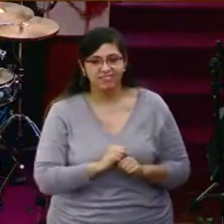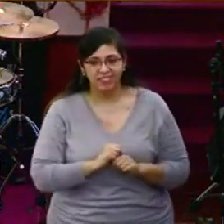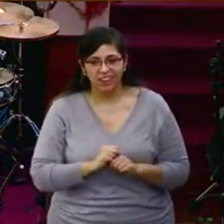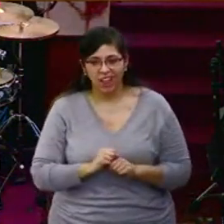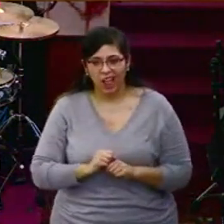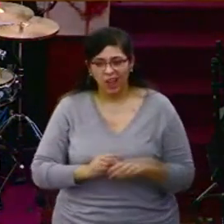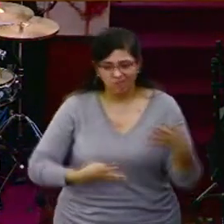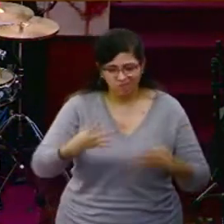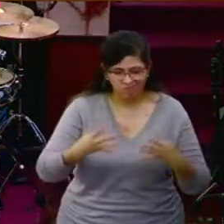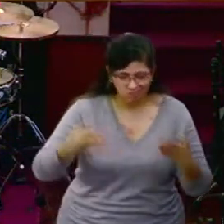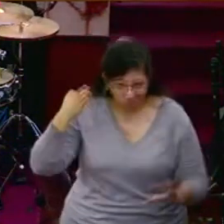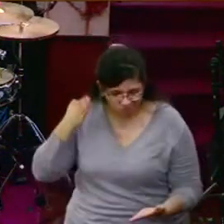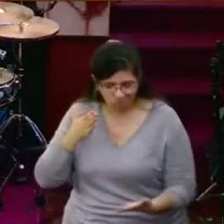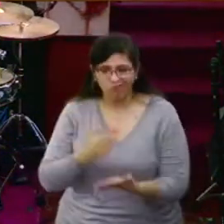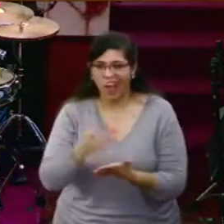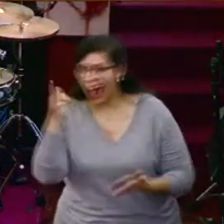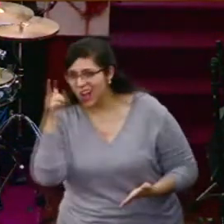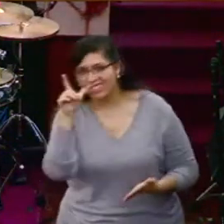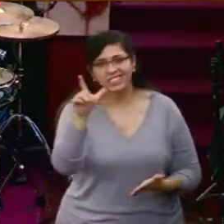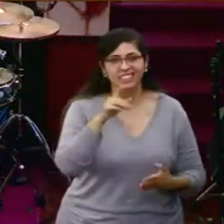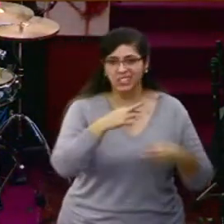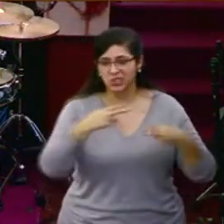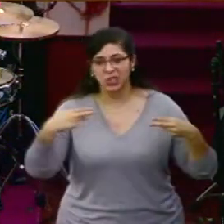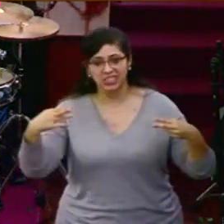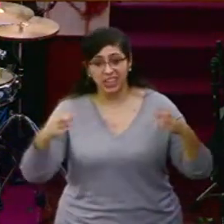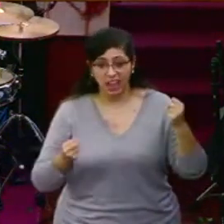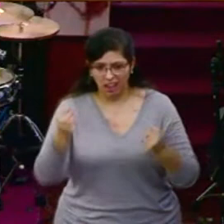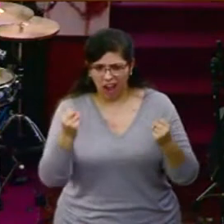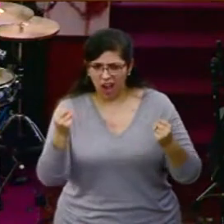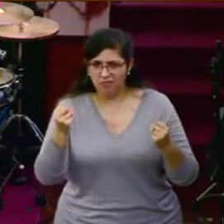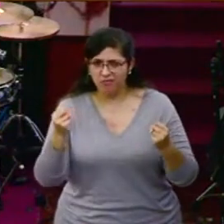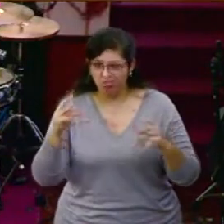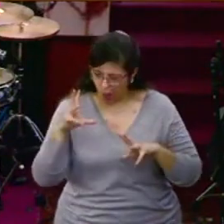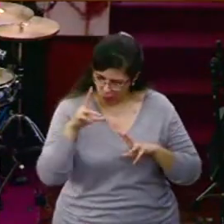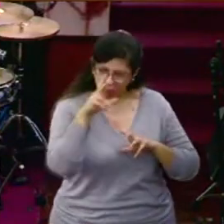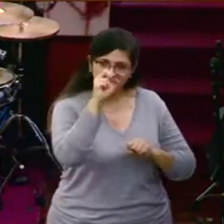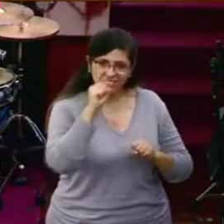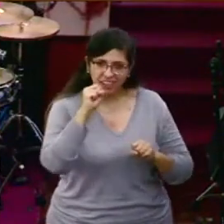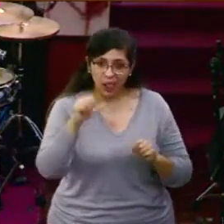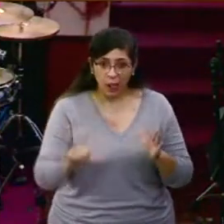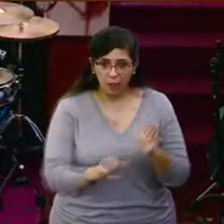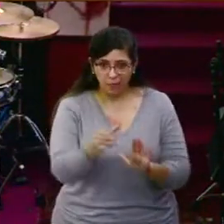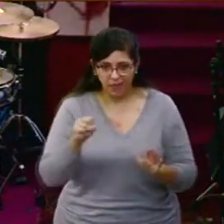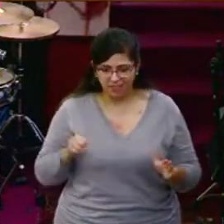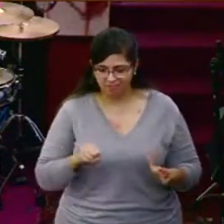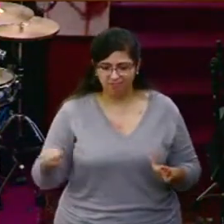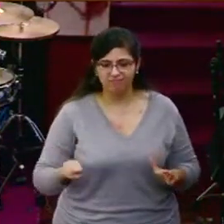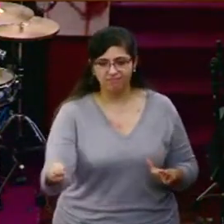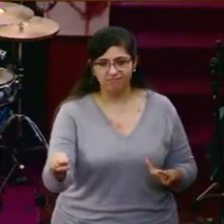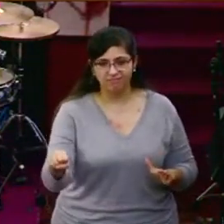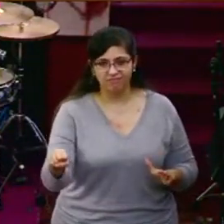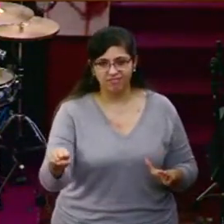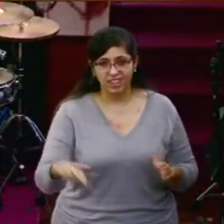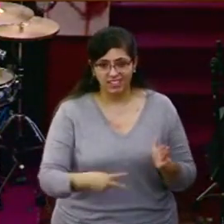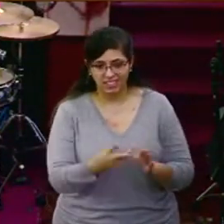superar está dentro de nós um carro tem força tem potência é a primeira marcha quando ele começar a andar tem que